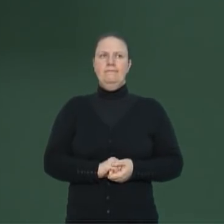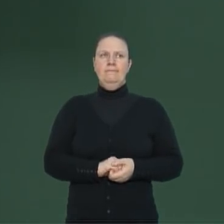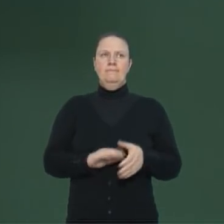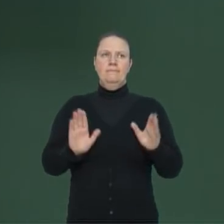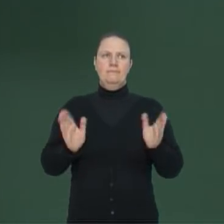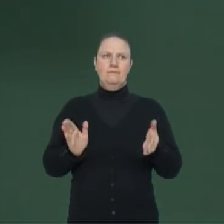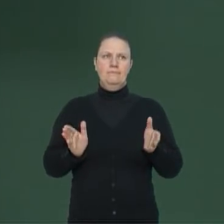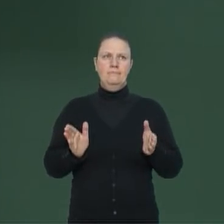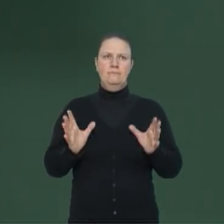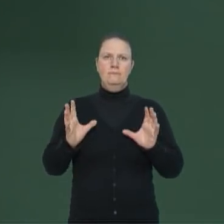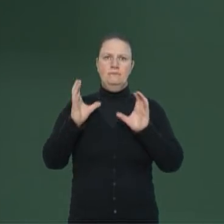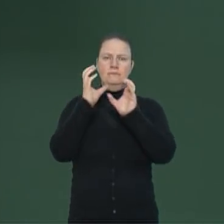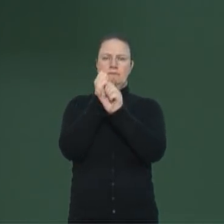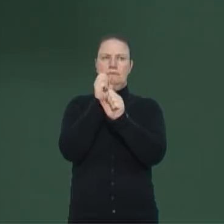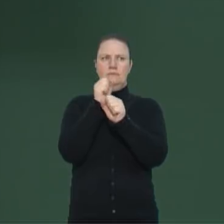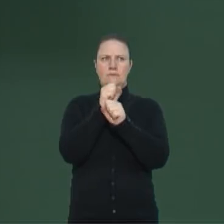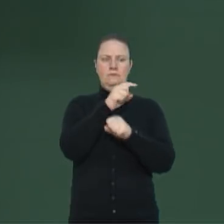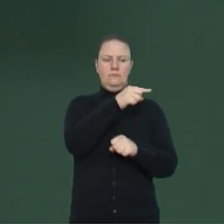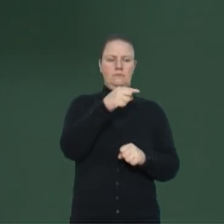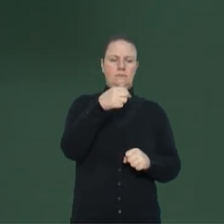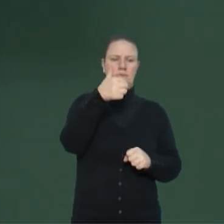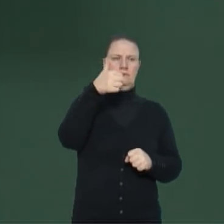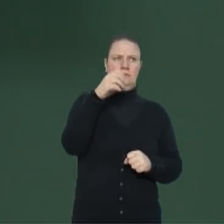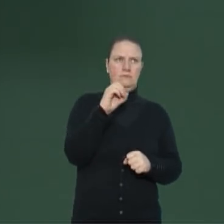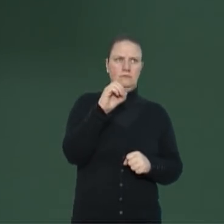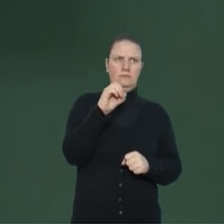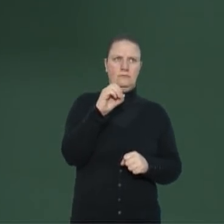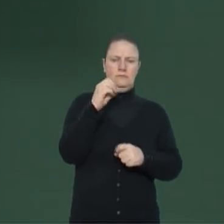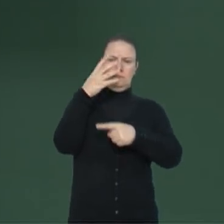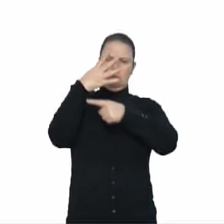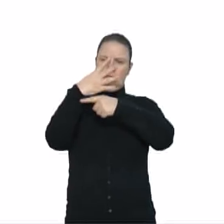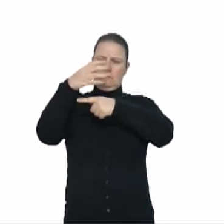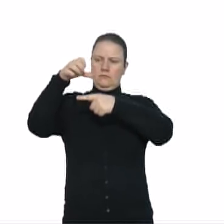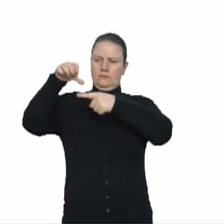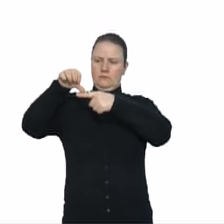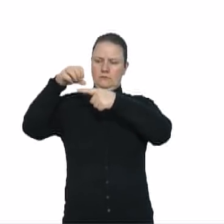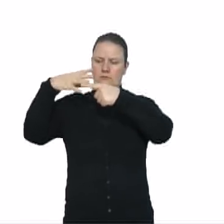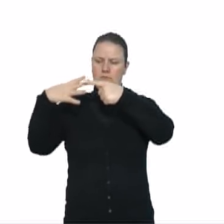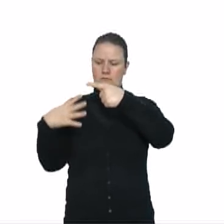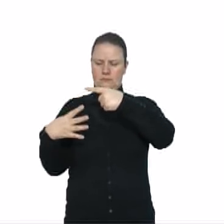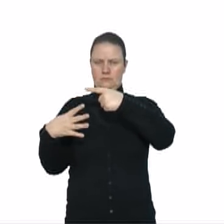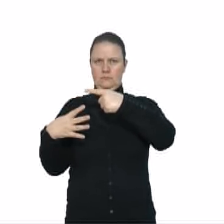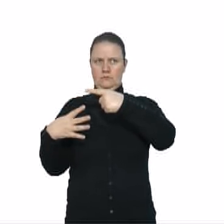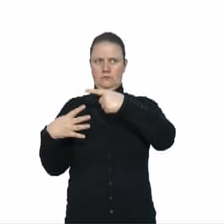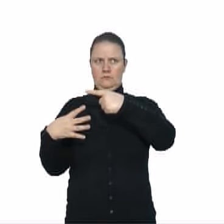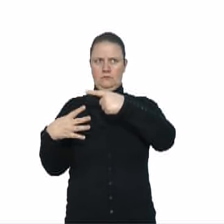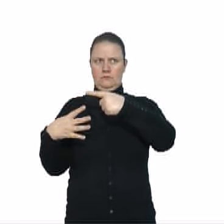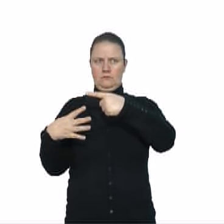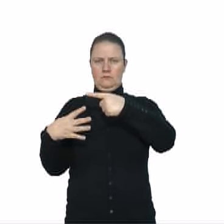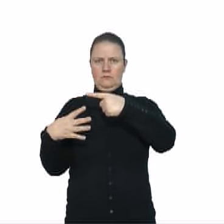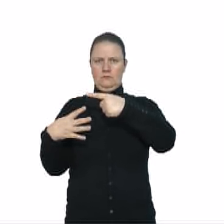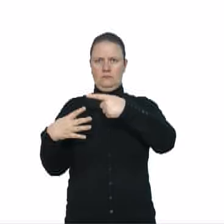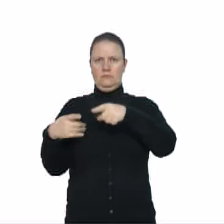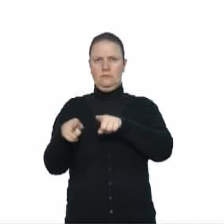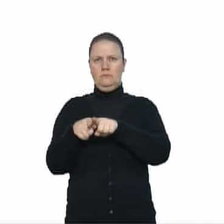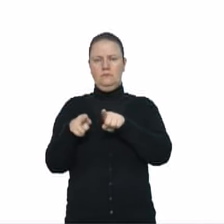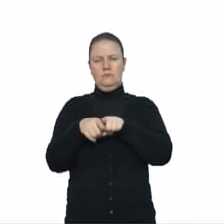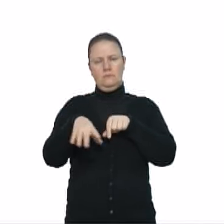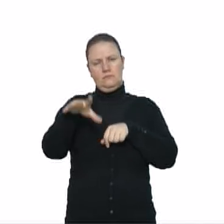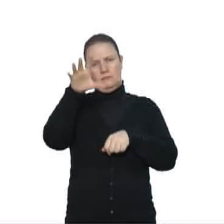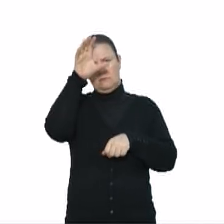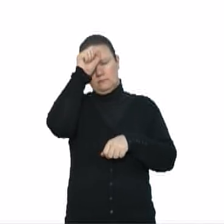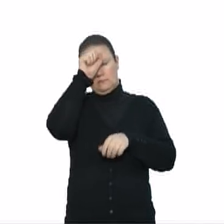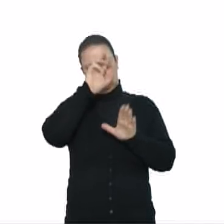faz essa soma, né? Menos 10 com 49 quartos, né? E aí você aprende